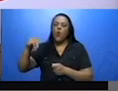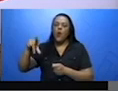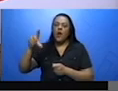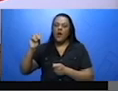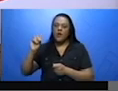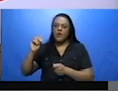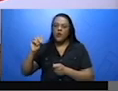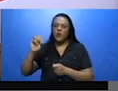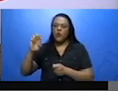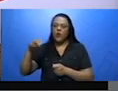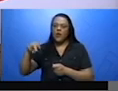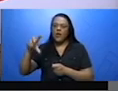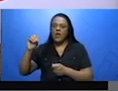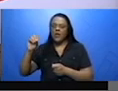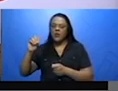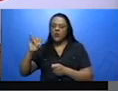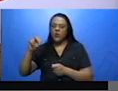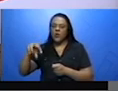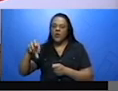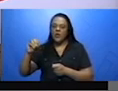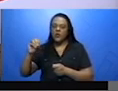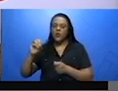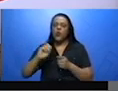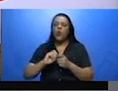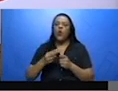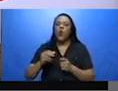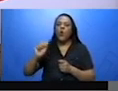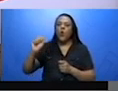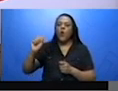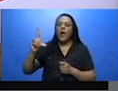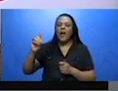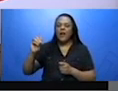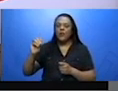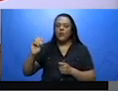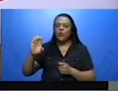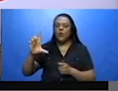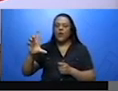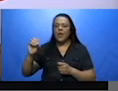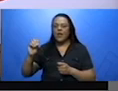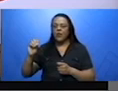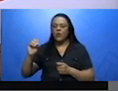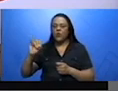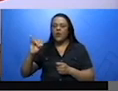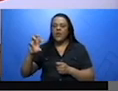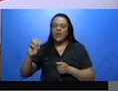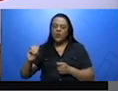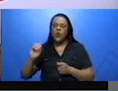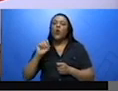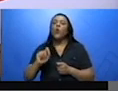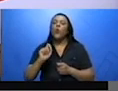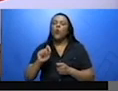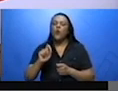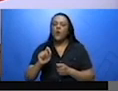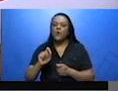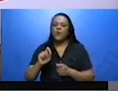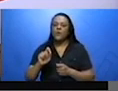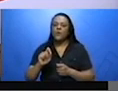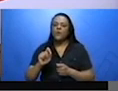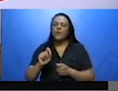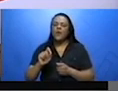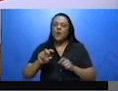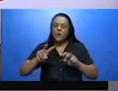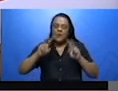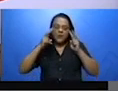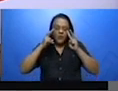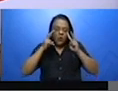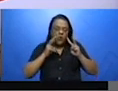conjunção, o animal fugiu. Ao perceber, eu tinha um verbo que estava conjugado no pretérito